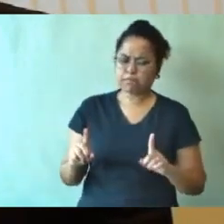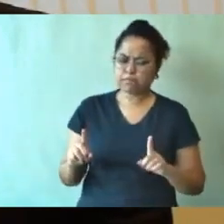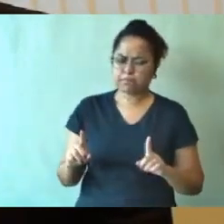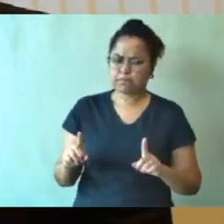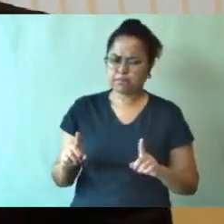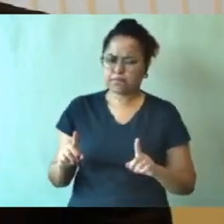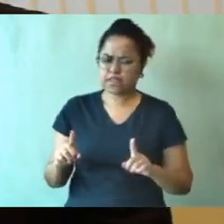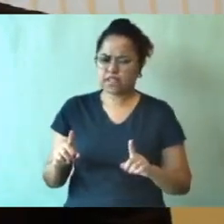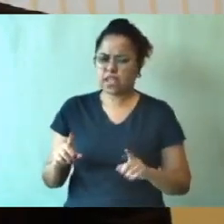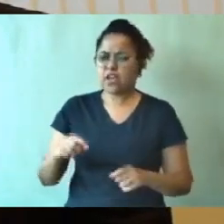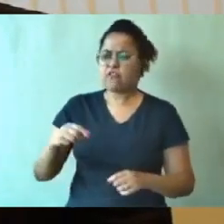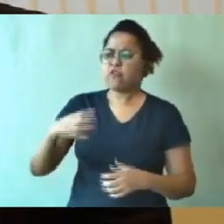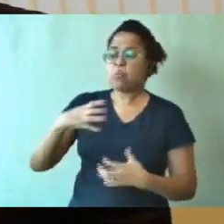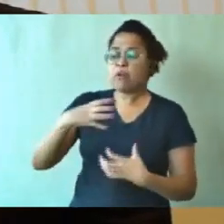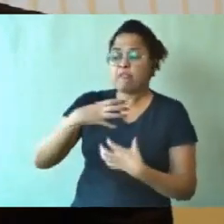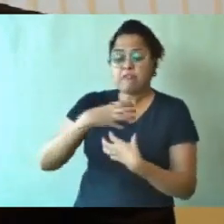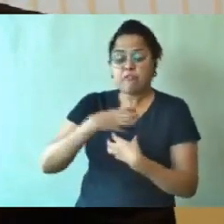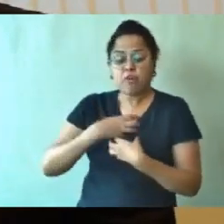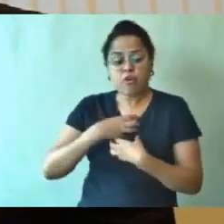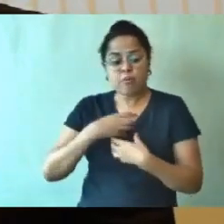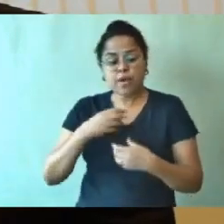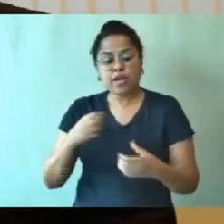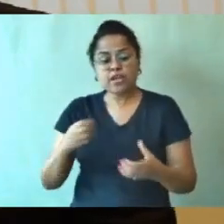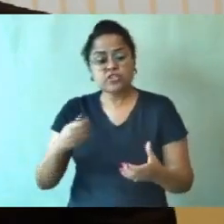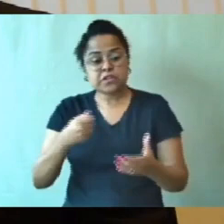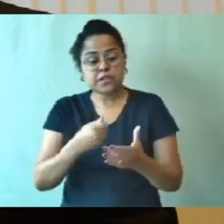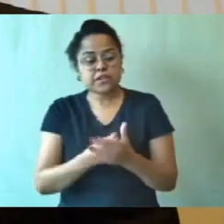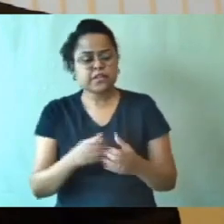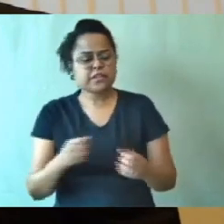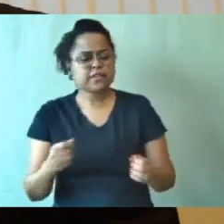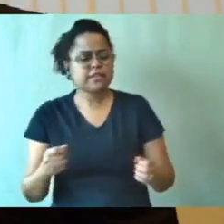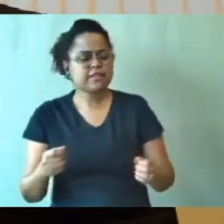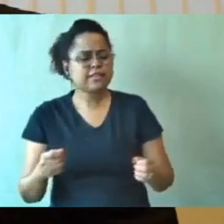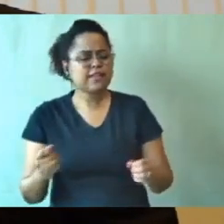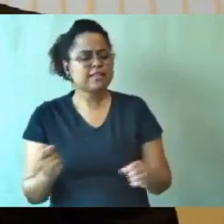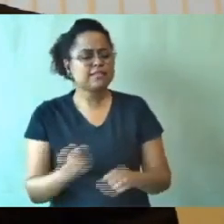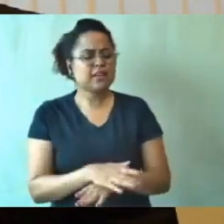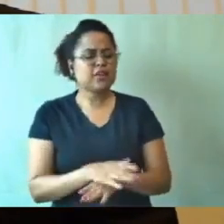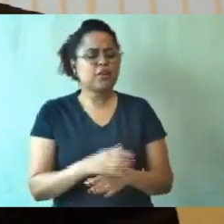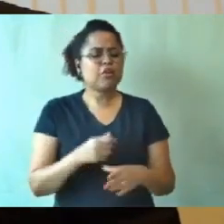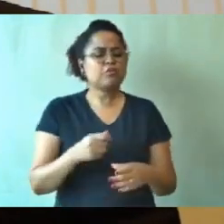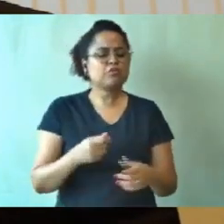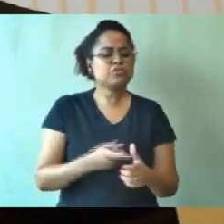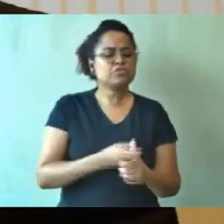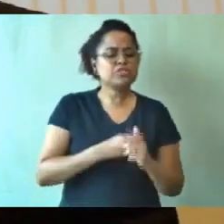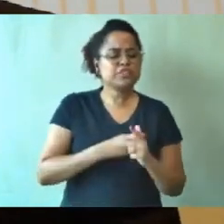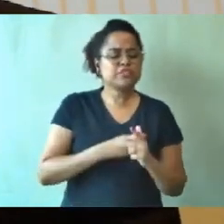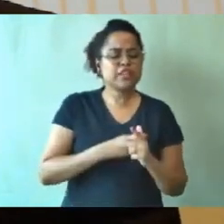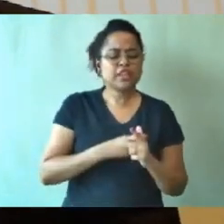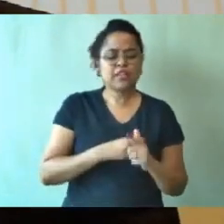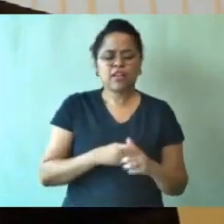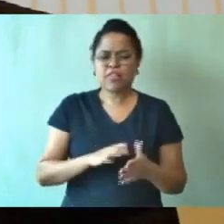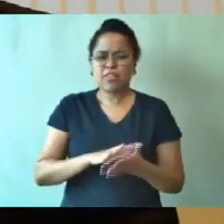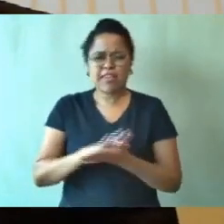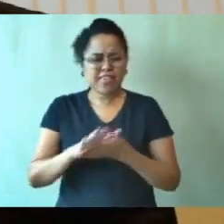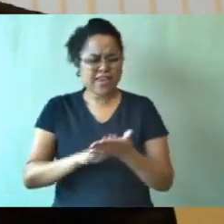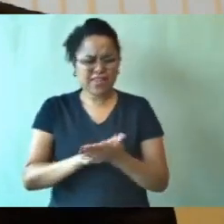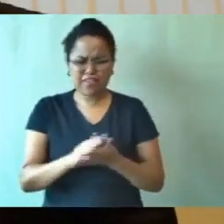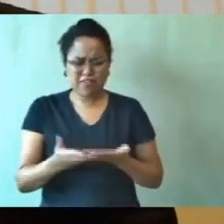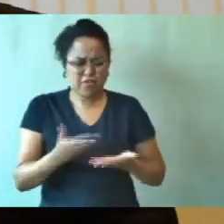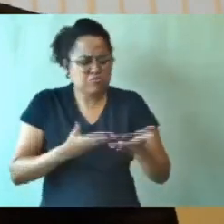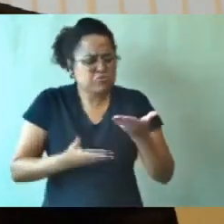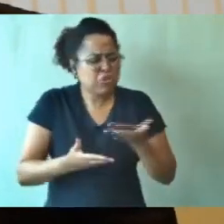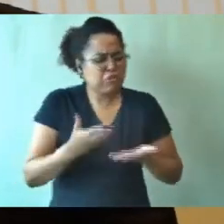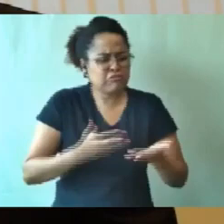uma forma de quitação, um compromisso com o outro. Tem nada a ver com o serviço de Belo Horizonte. Só que a